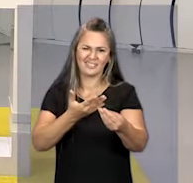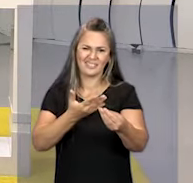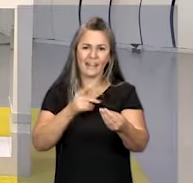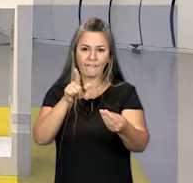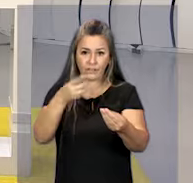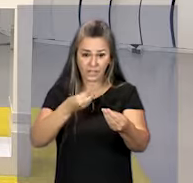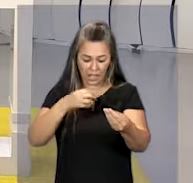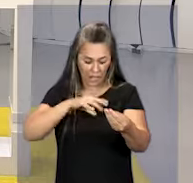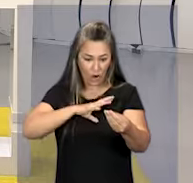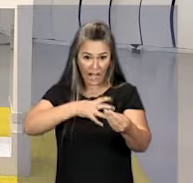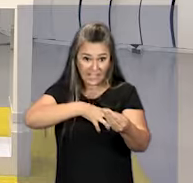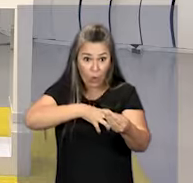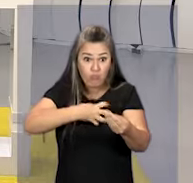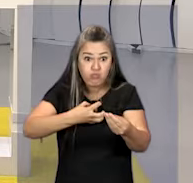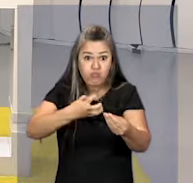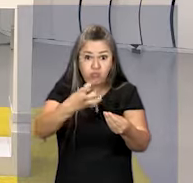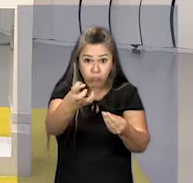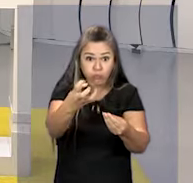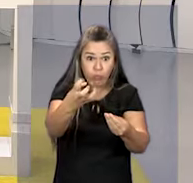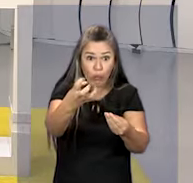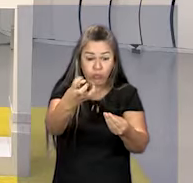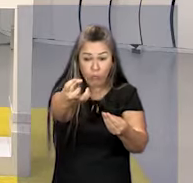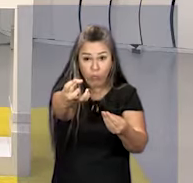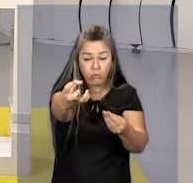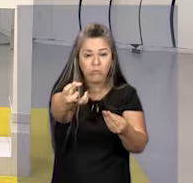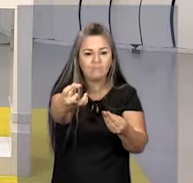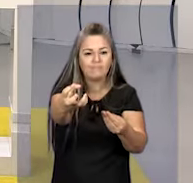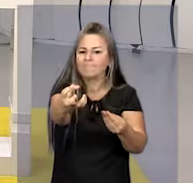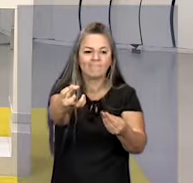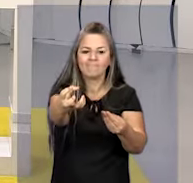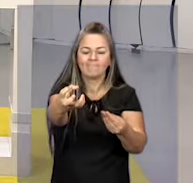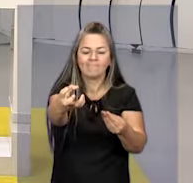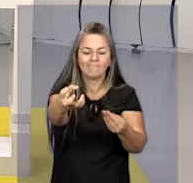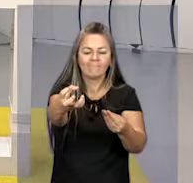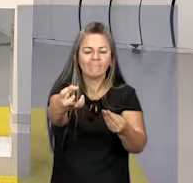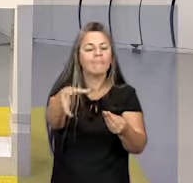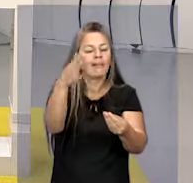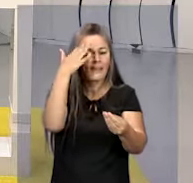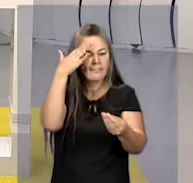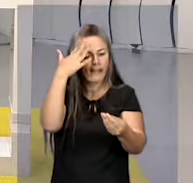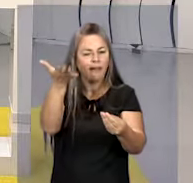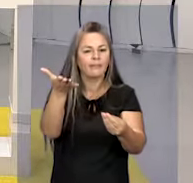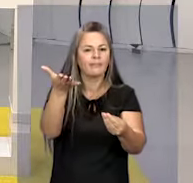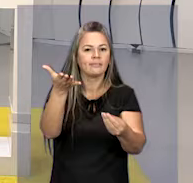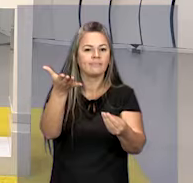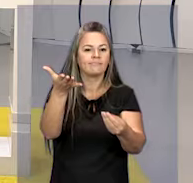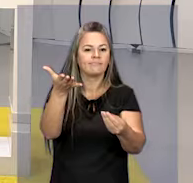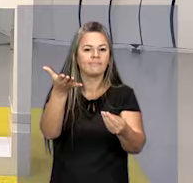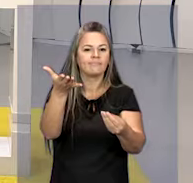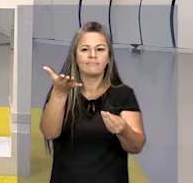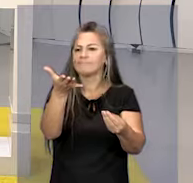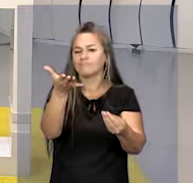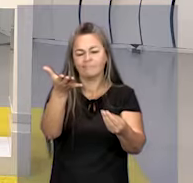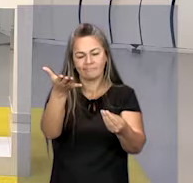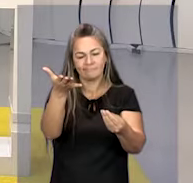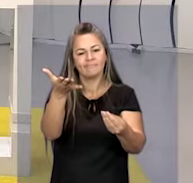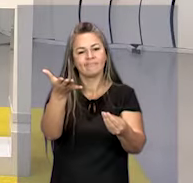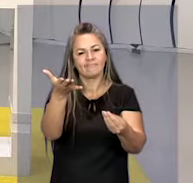seu coração que está lá dentro do peito, até porque não tem jeito de uma pessoa pegar o próprio coração e entregar para